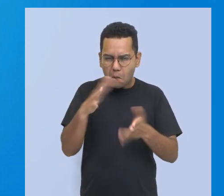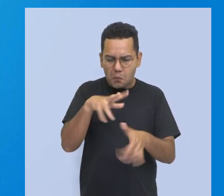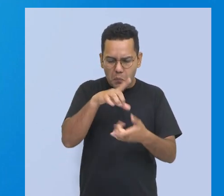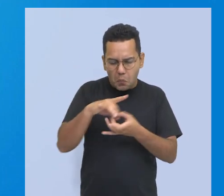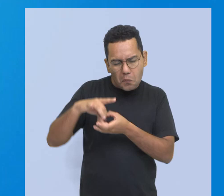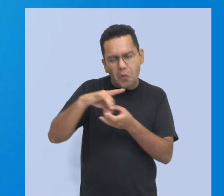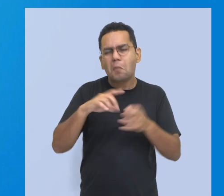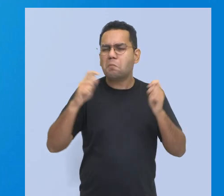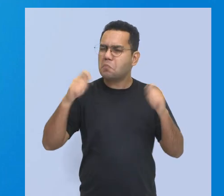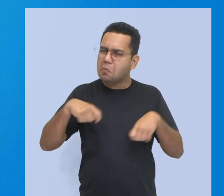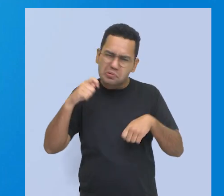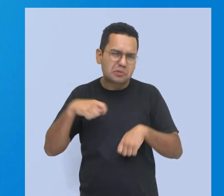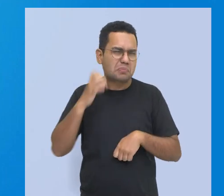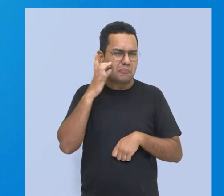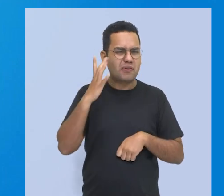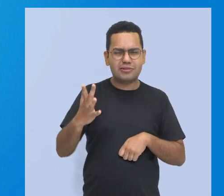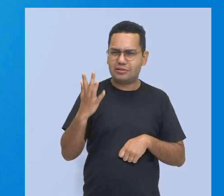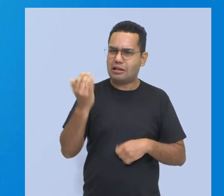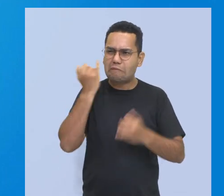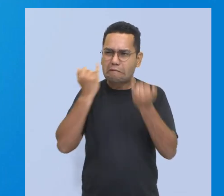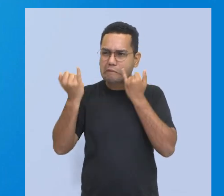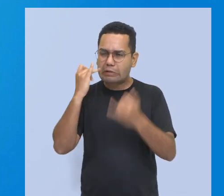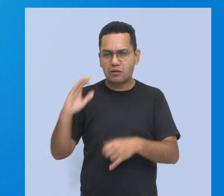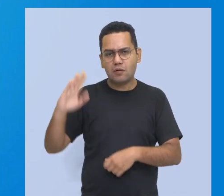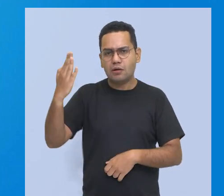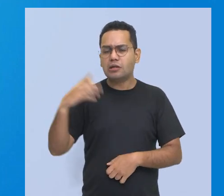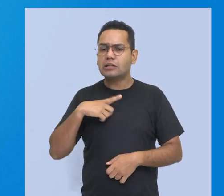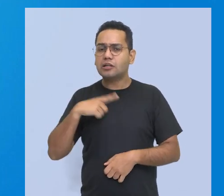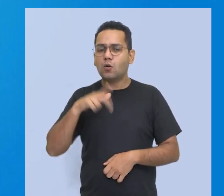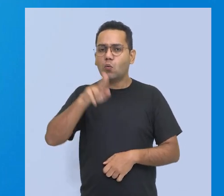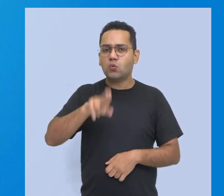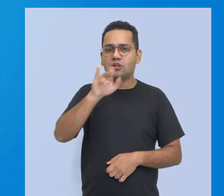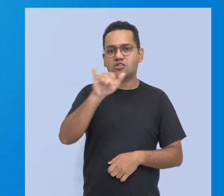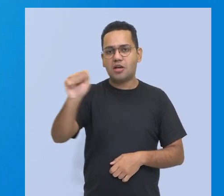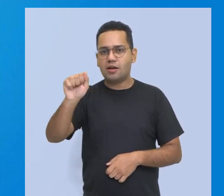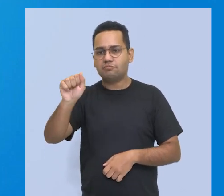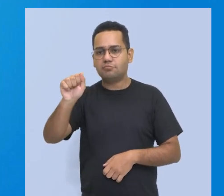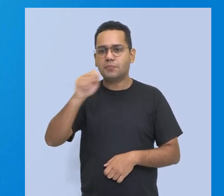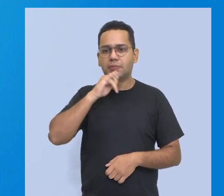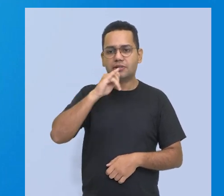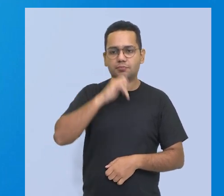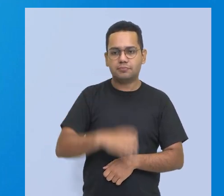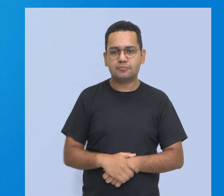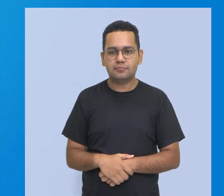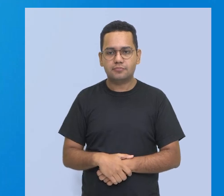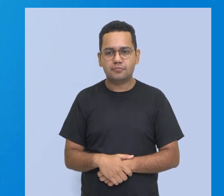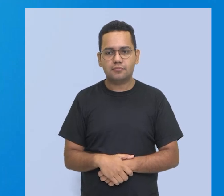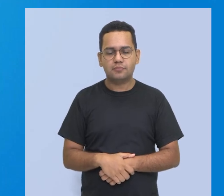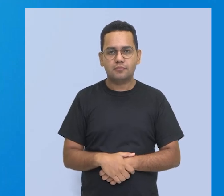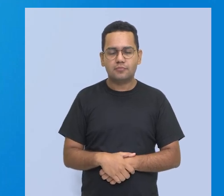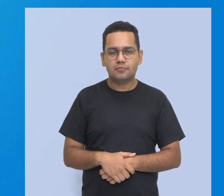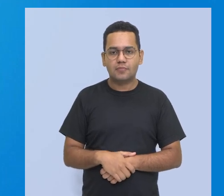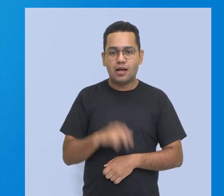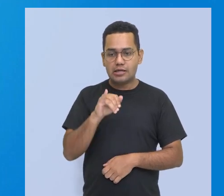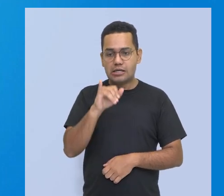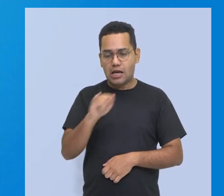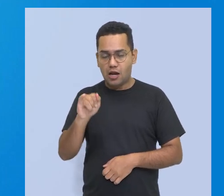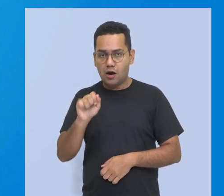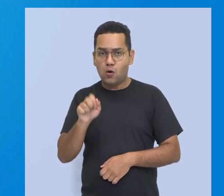notícias. Por quê? Porque nós temos agora a questão das inteligências artificiais, que acabam ali se apropriando de